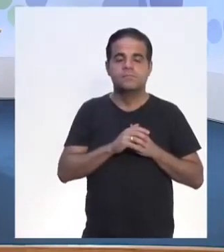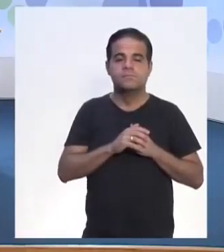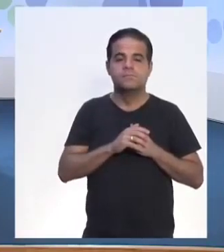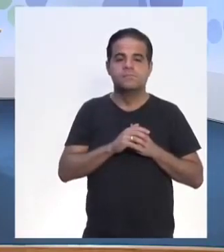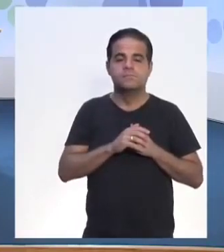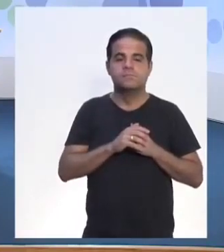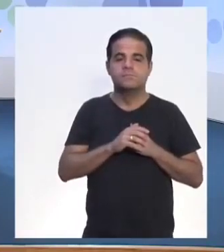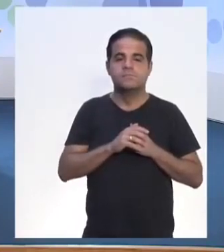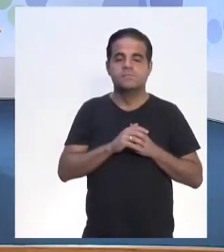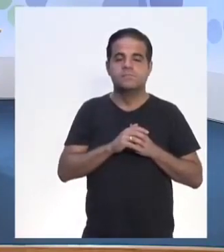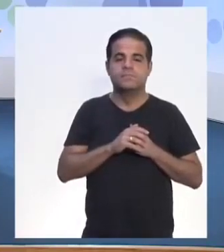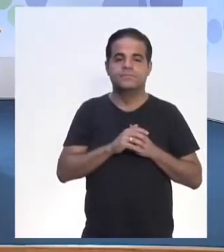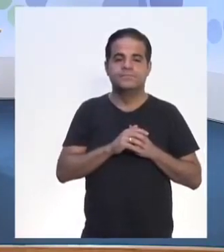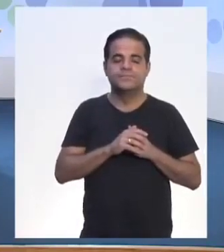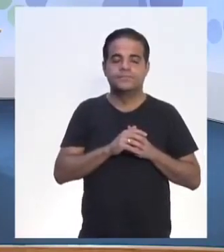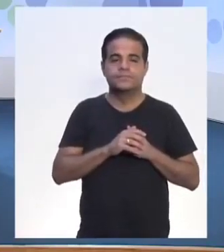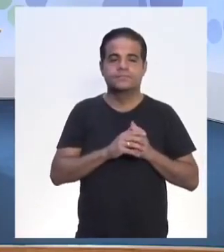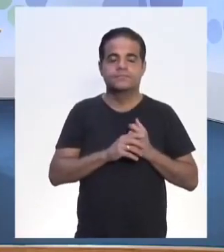Aqui.